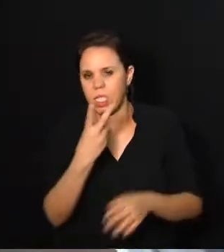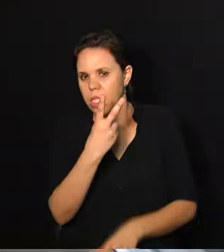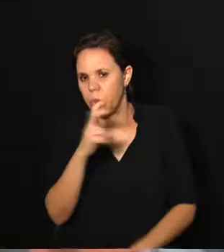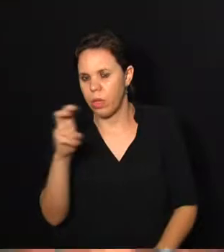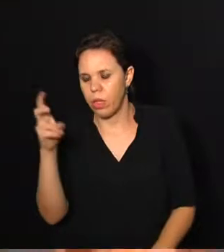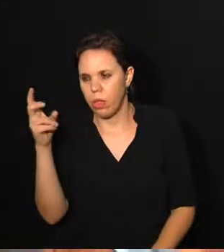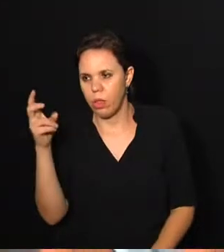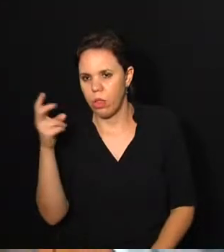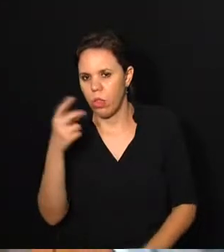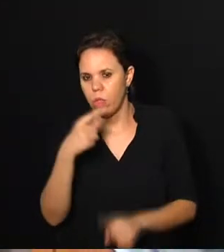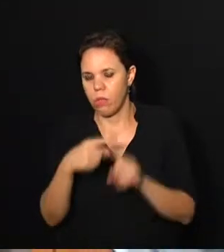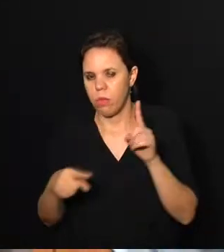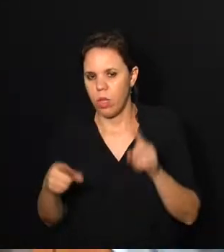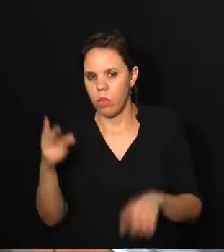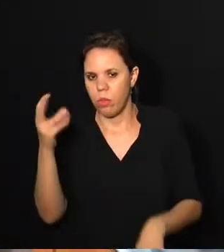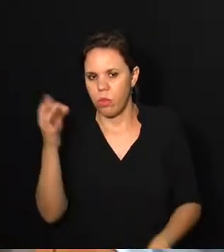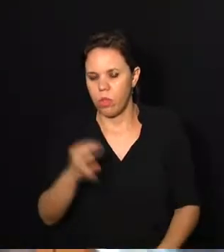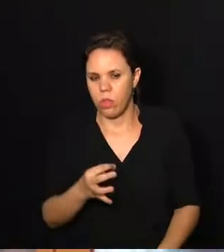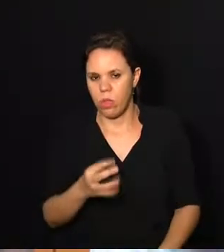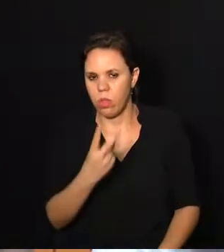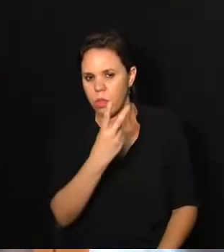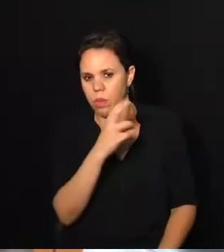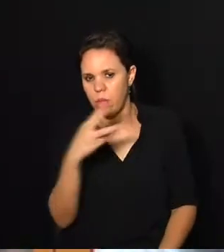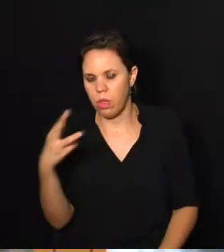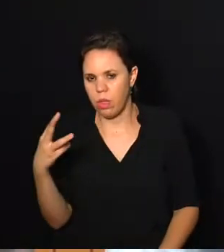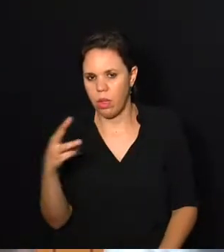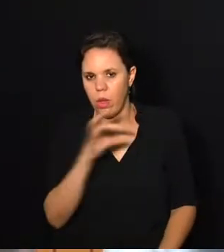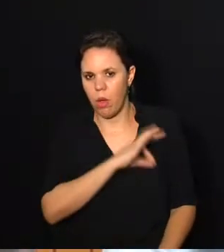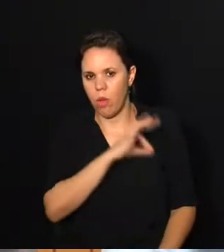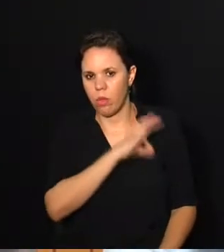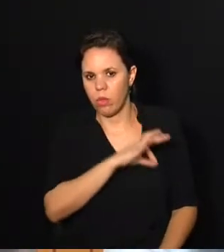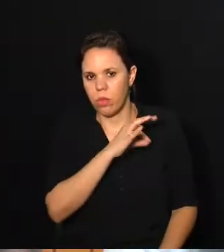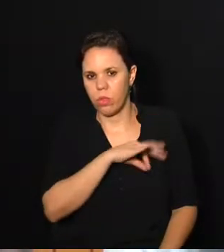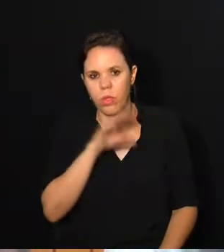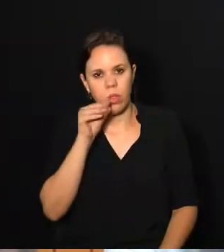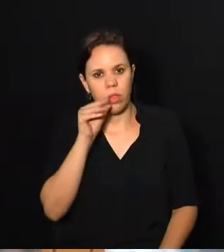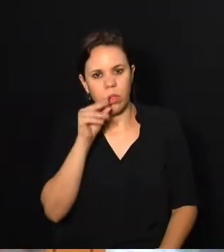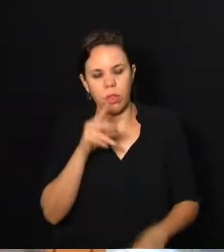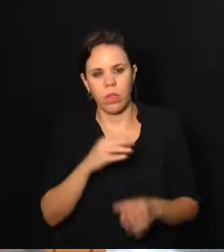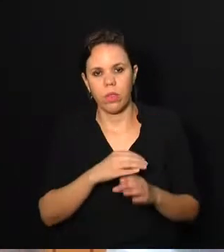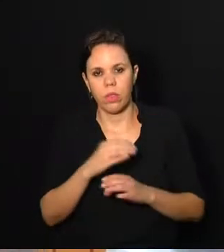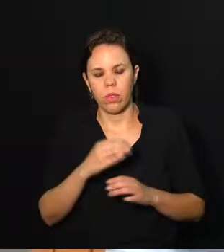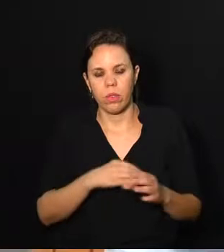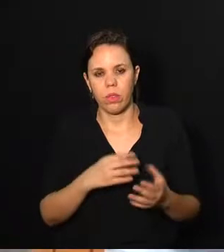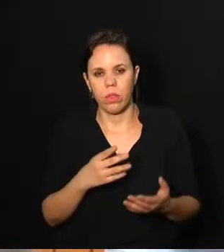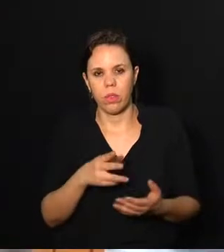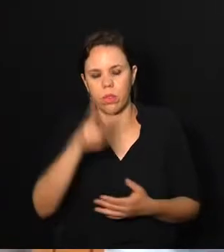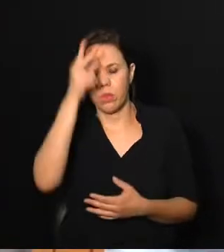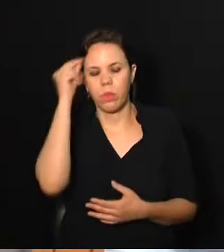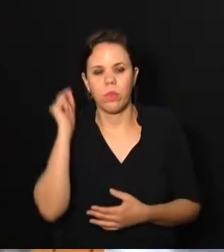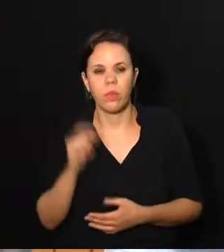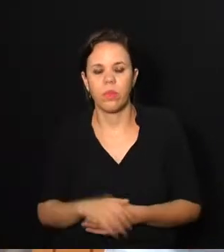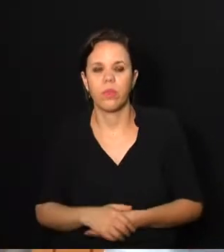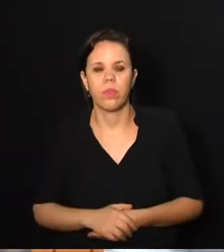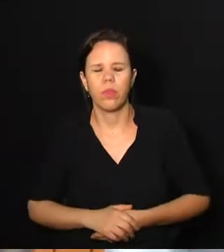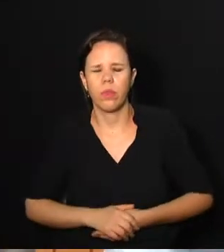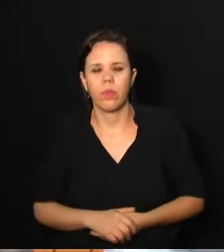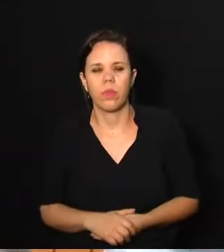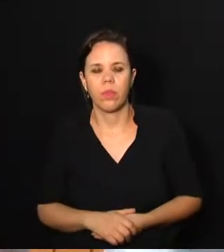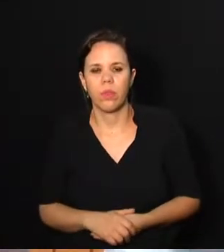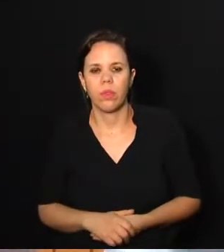52,5% ou 53% com salários de funcionários públicos. Então, o que